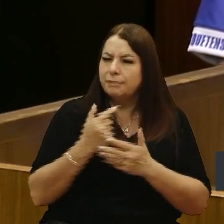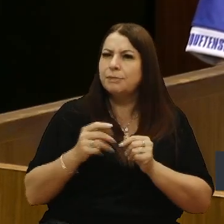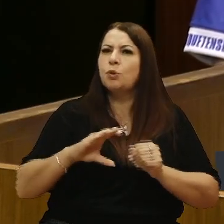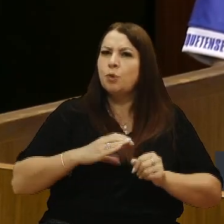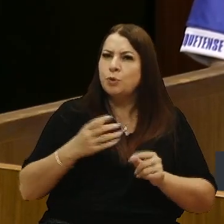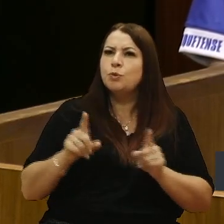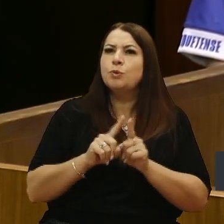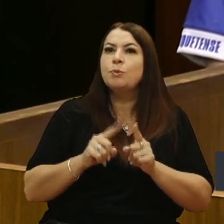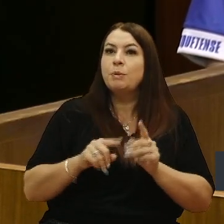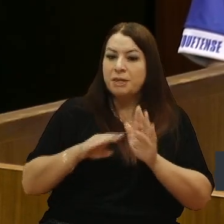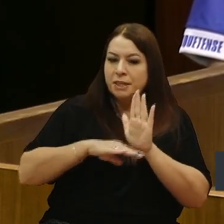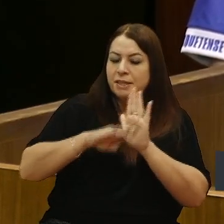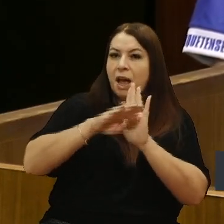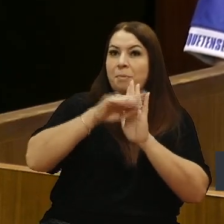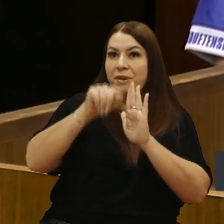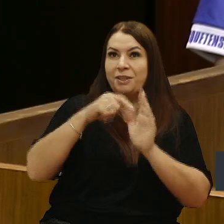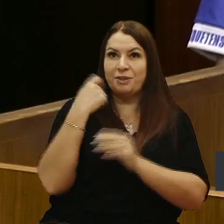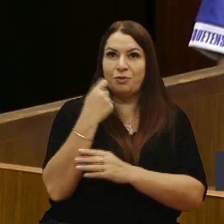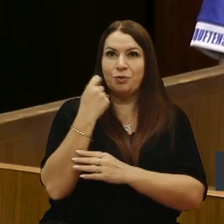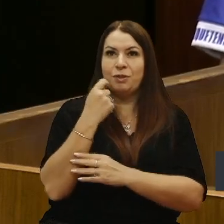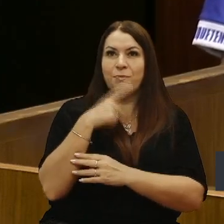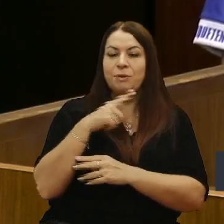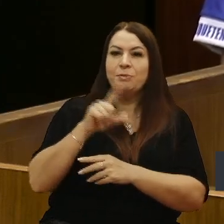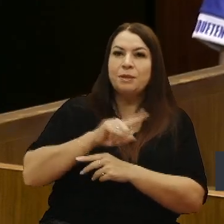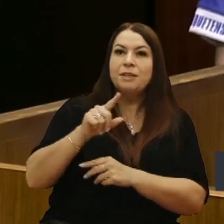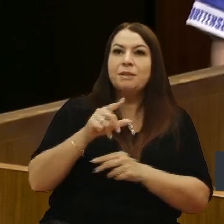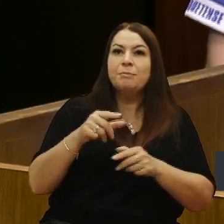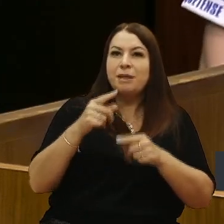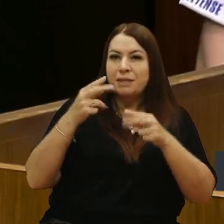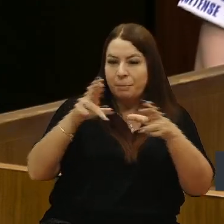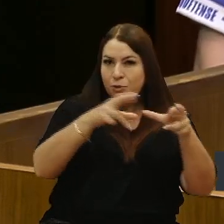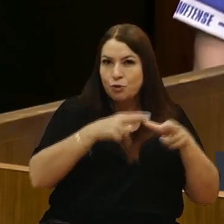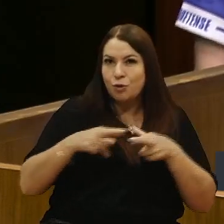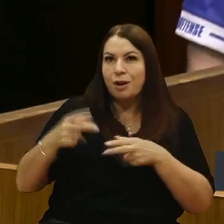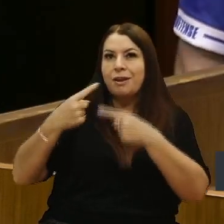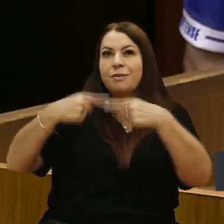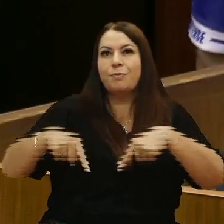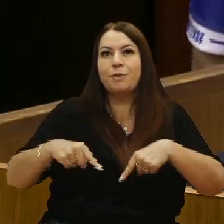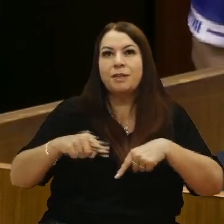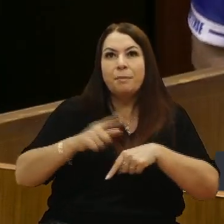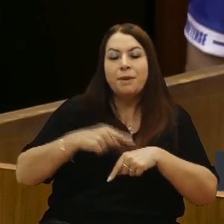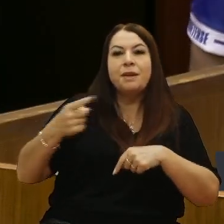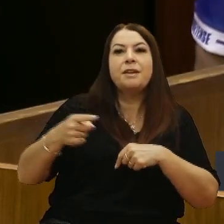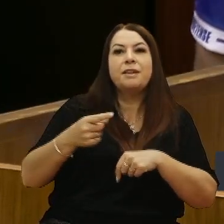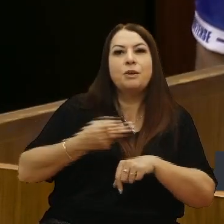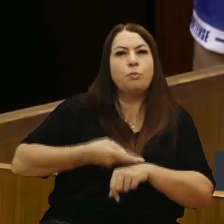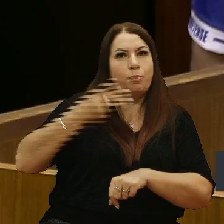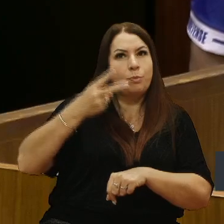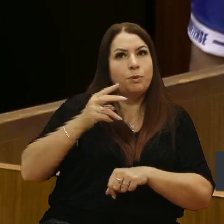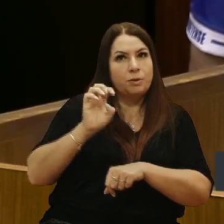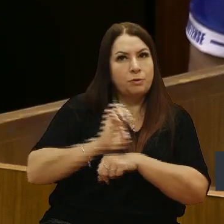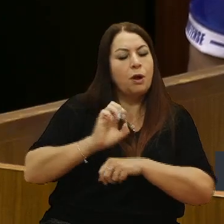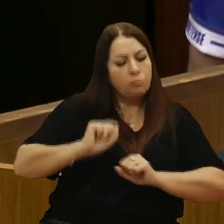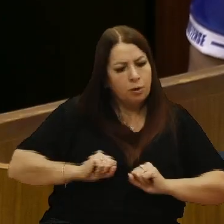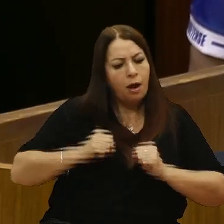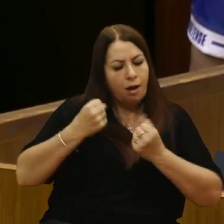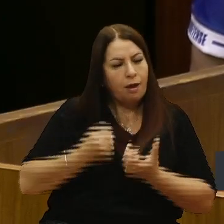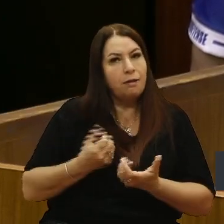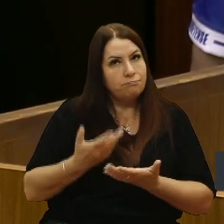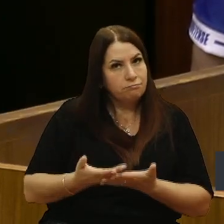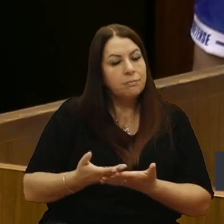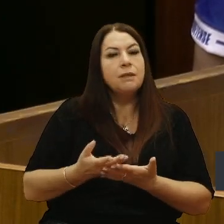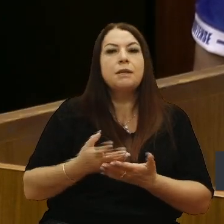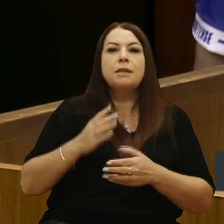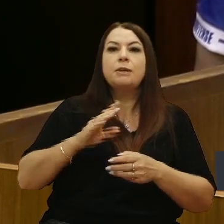etapa Caxias do Sul, avançaremos para ser campeões regionais e disputar o título estadual com muita determinação. Mais